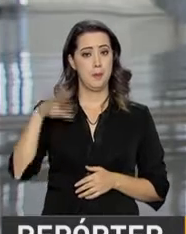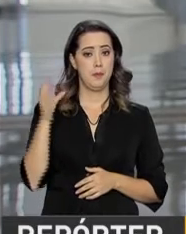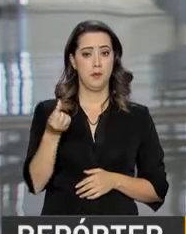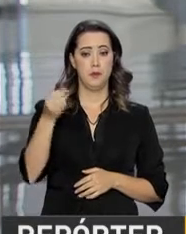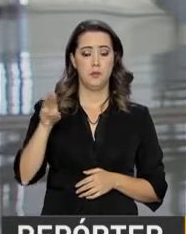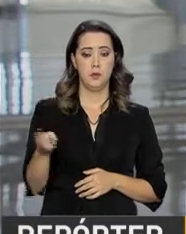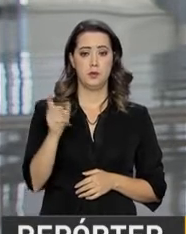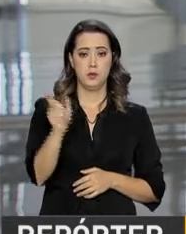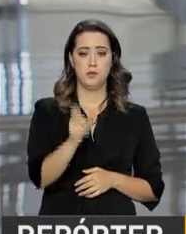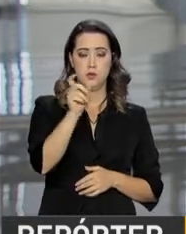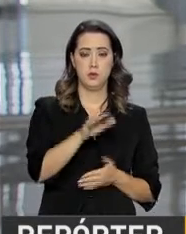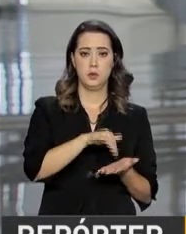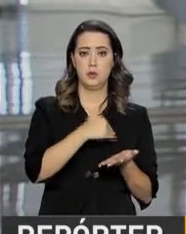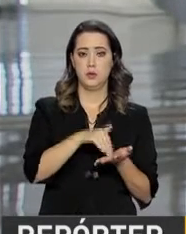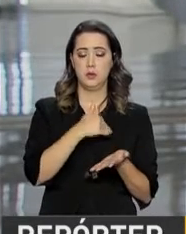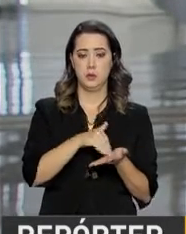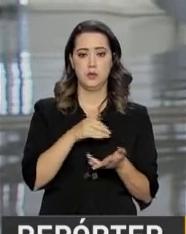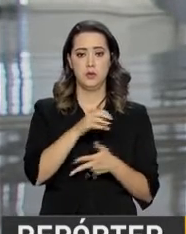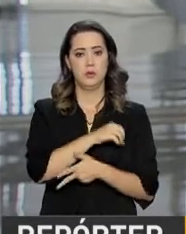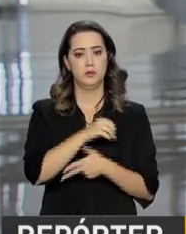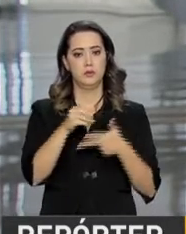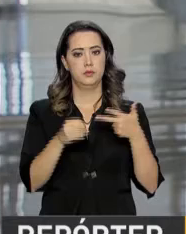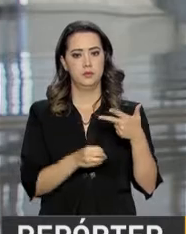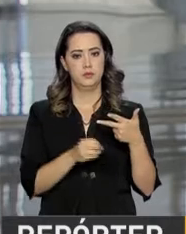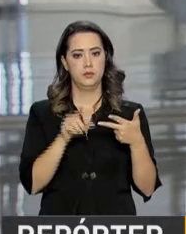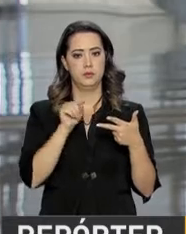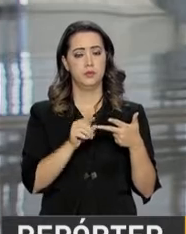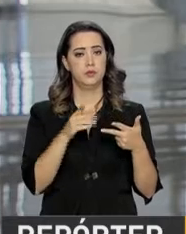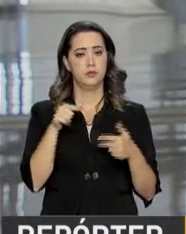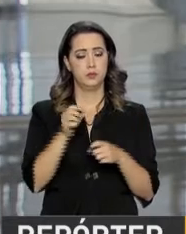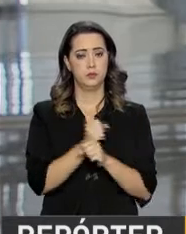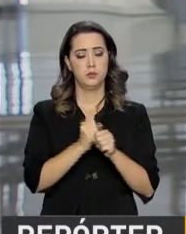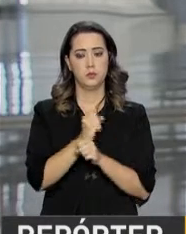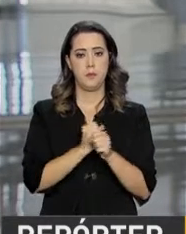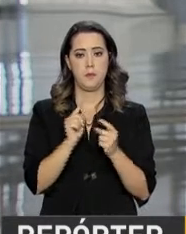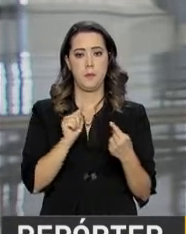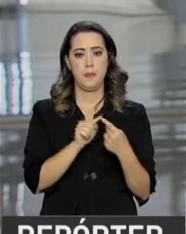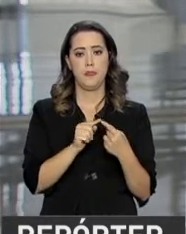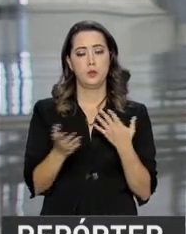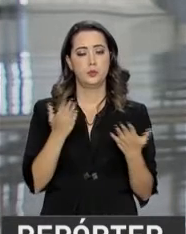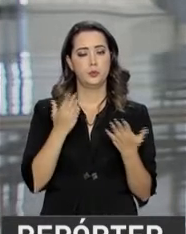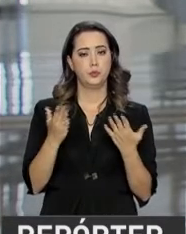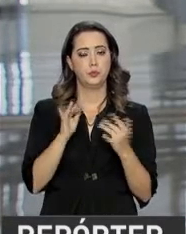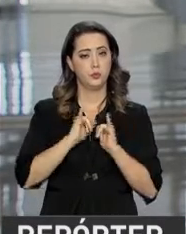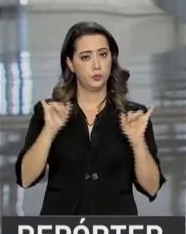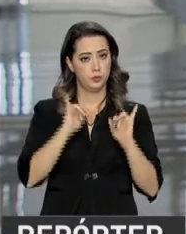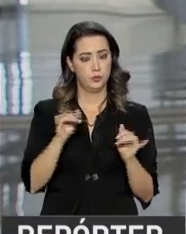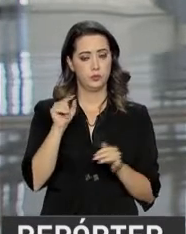6 milhões de inscritos aí para o enem exame nacional do ensino médio deste ano de acordo com o último balanço divulgado